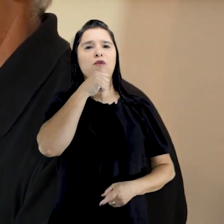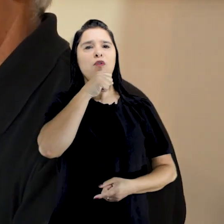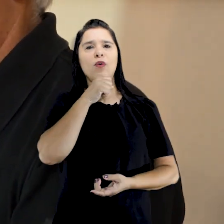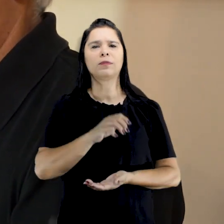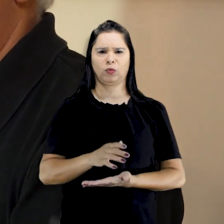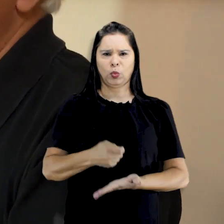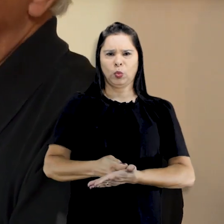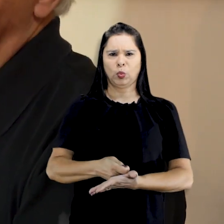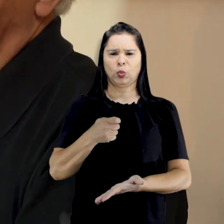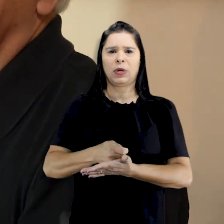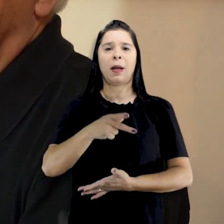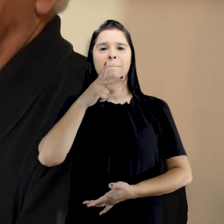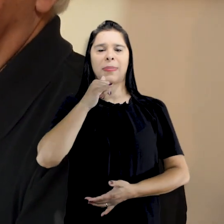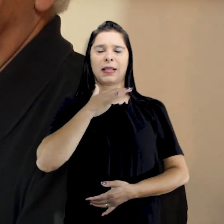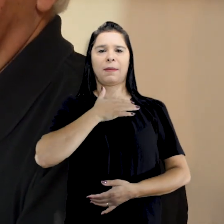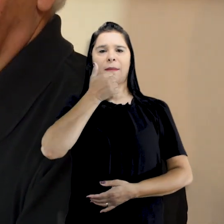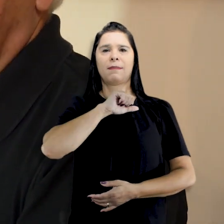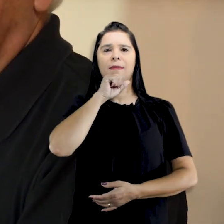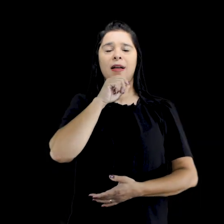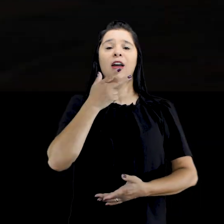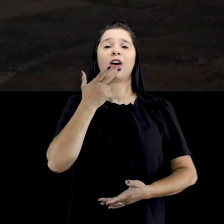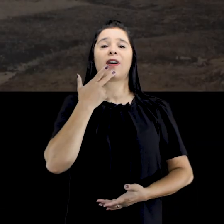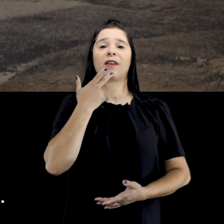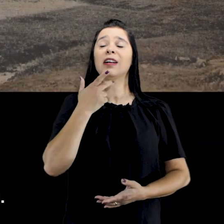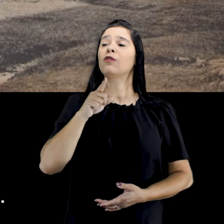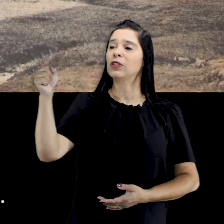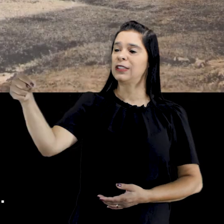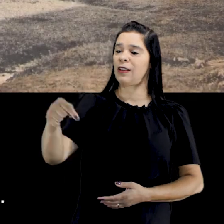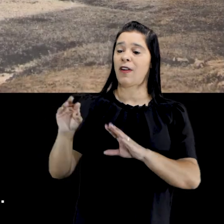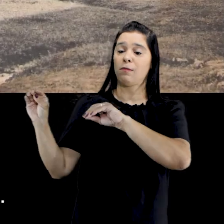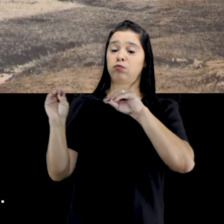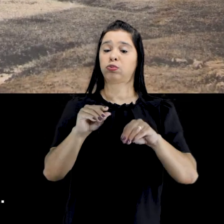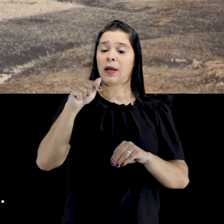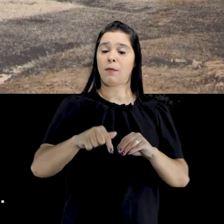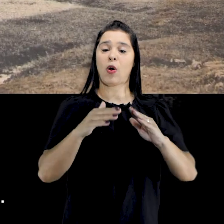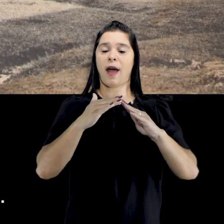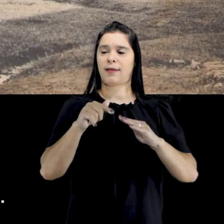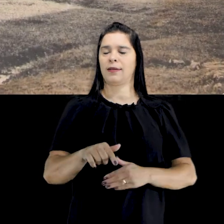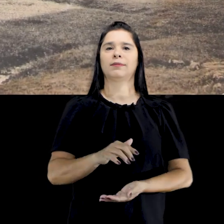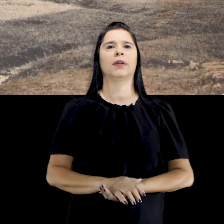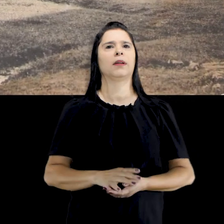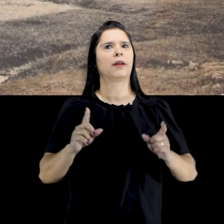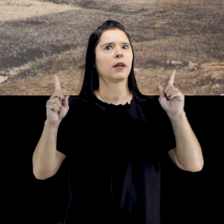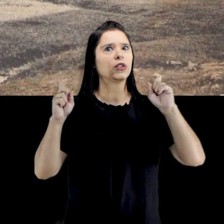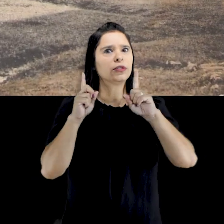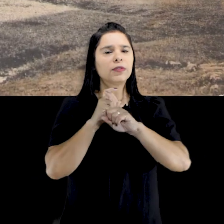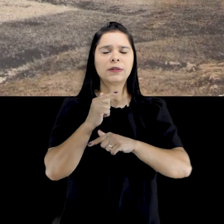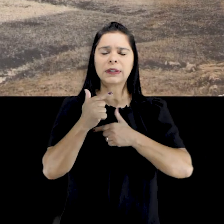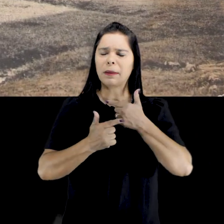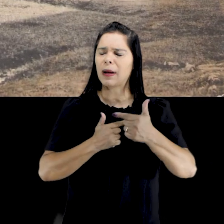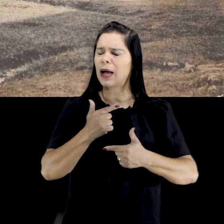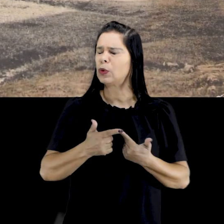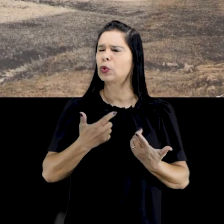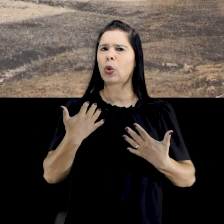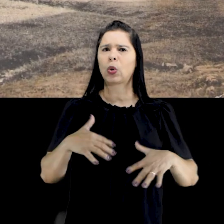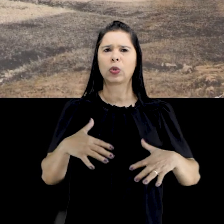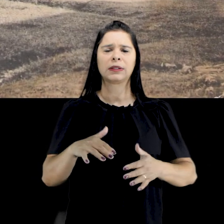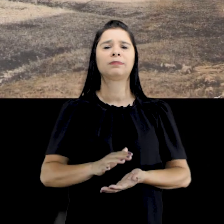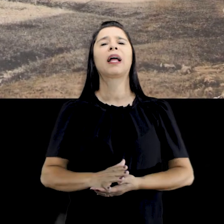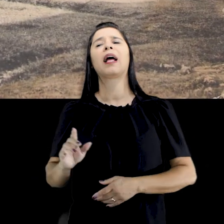mãe, só deixava ele casar se ele viesse morar aqui. E aqui era difícil emprego na época. Aí ele veio,